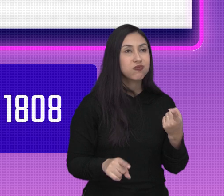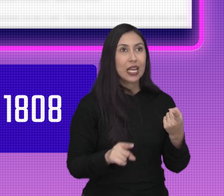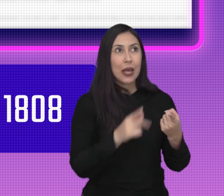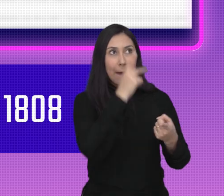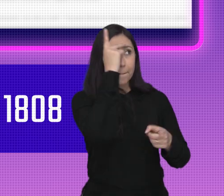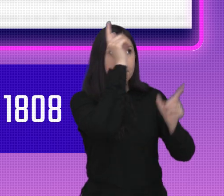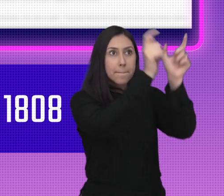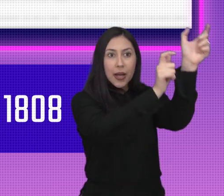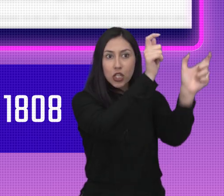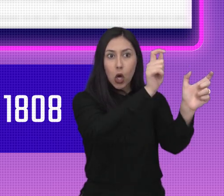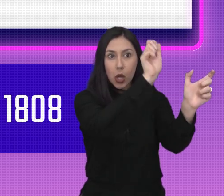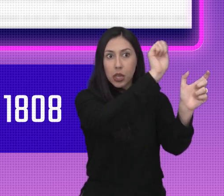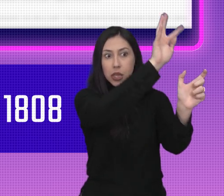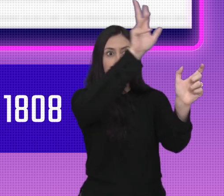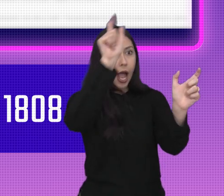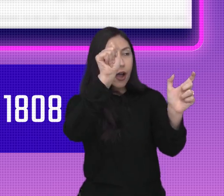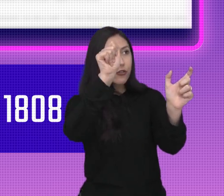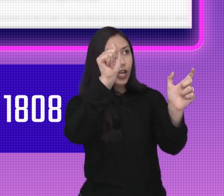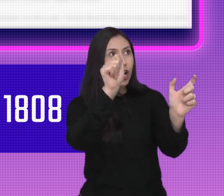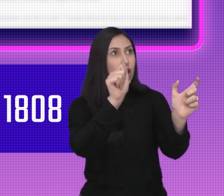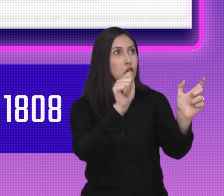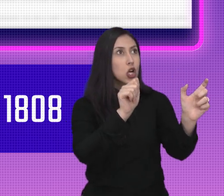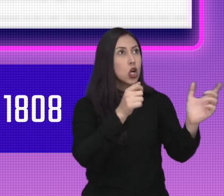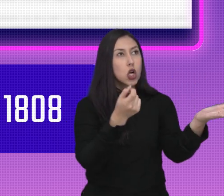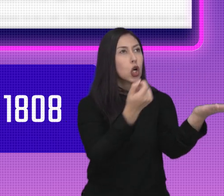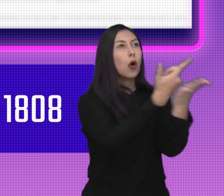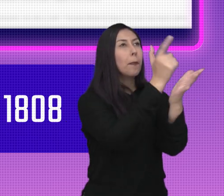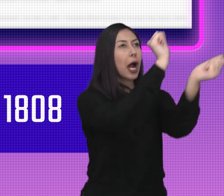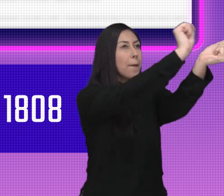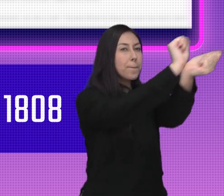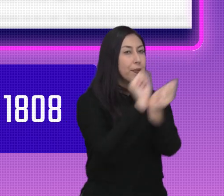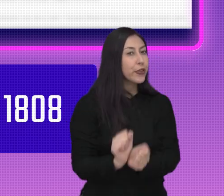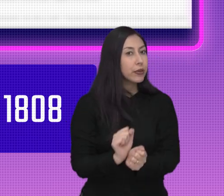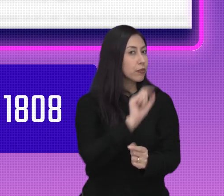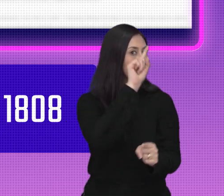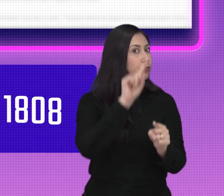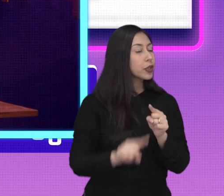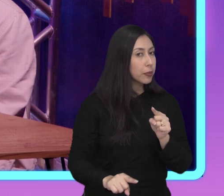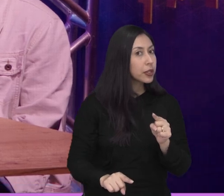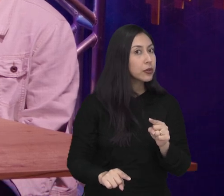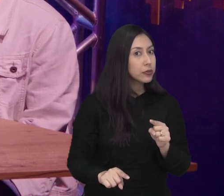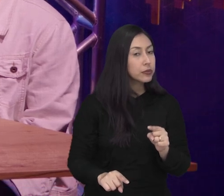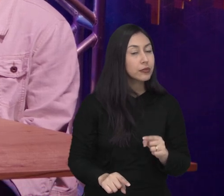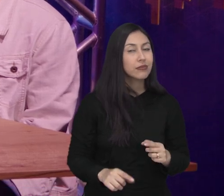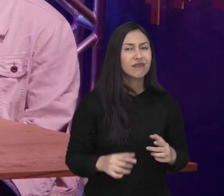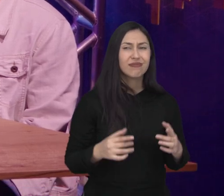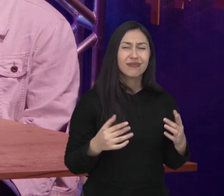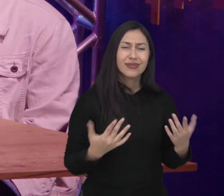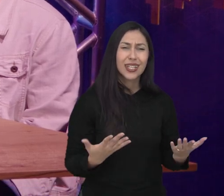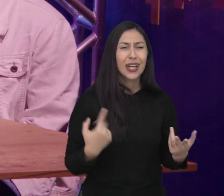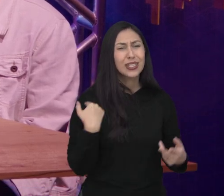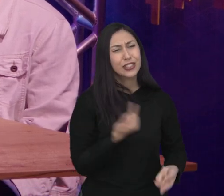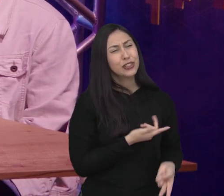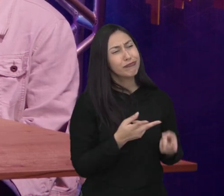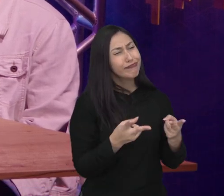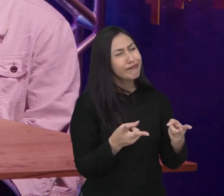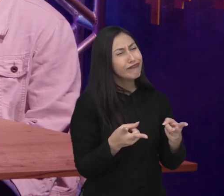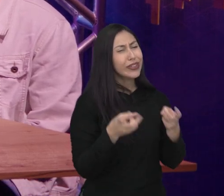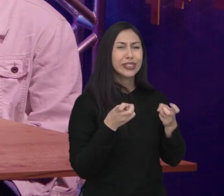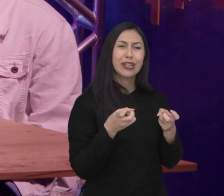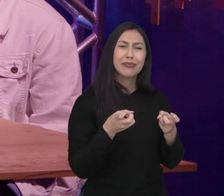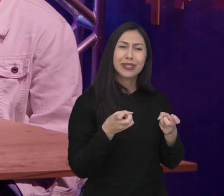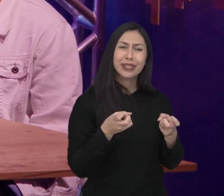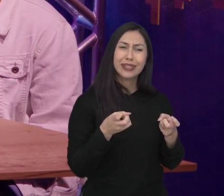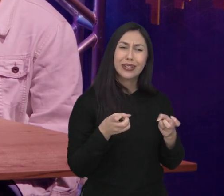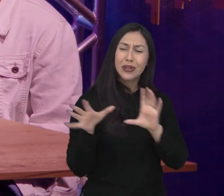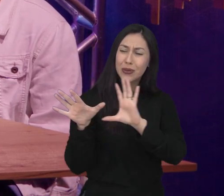né, de pessoas negras para o Brasil. E daí, Samu, é meio triste o contexto no qual o Brasil ele